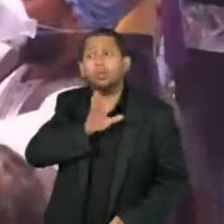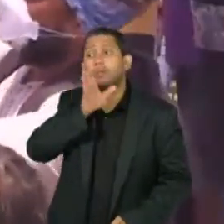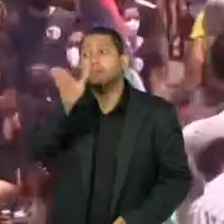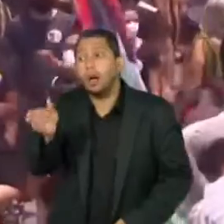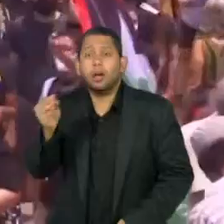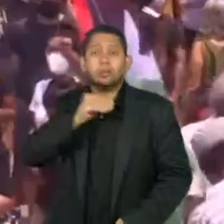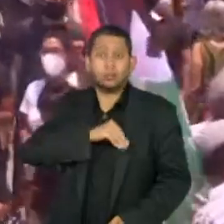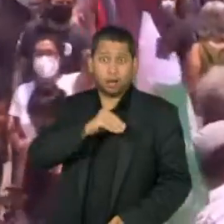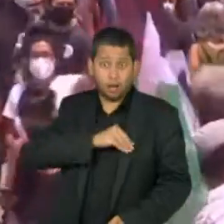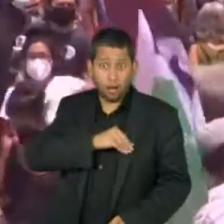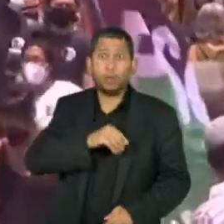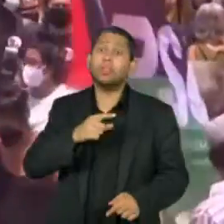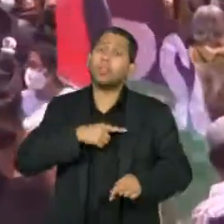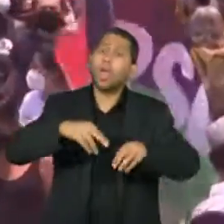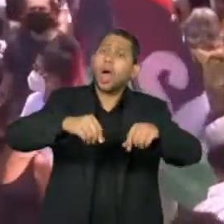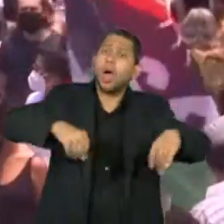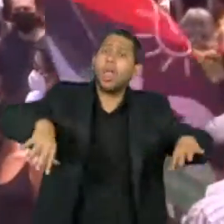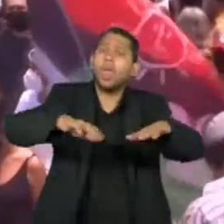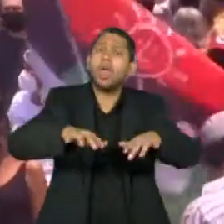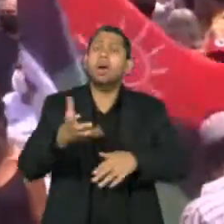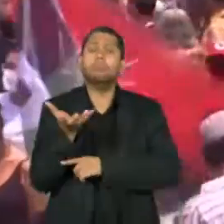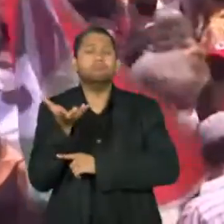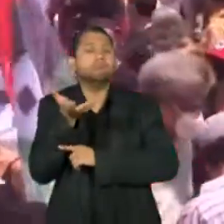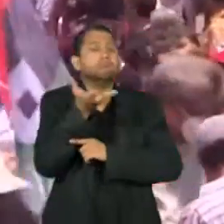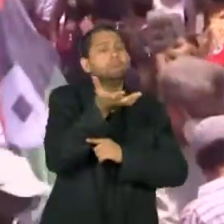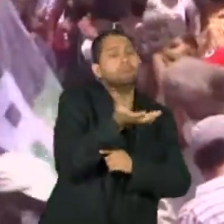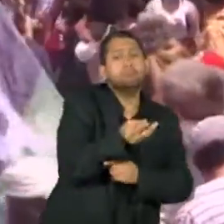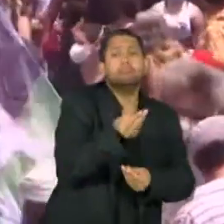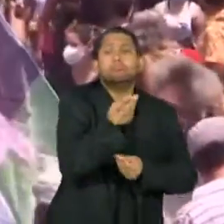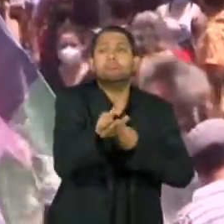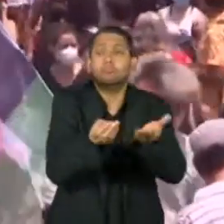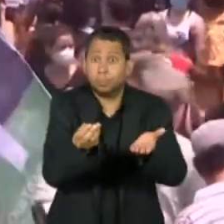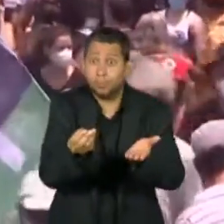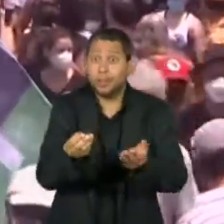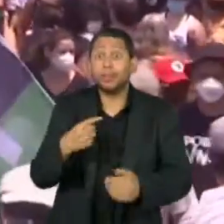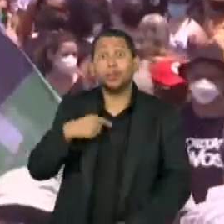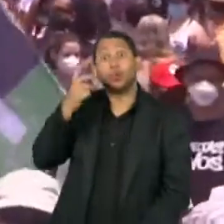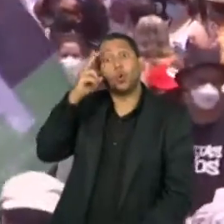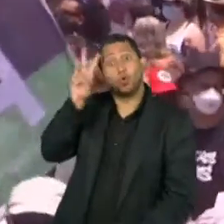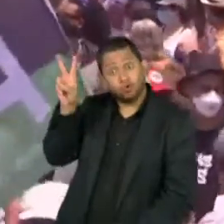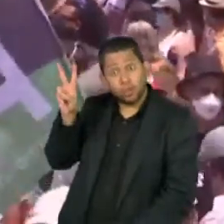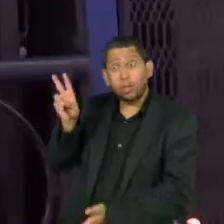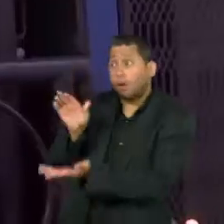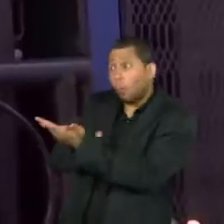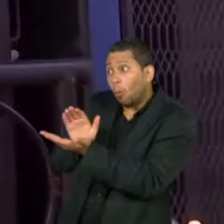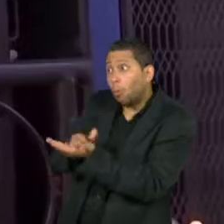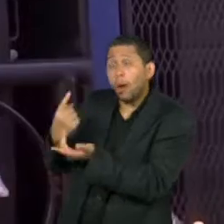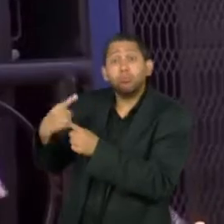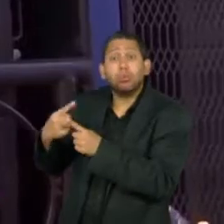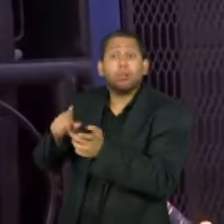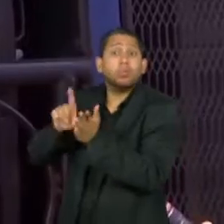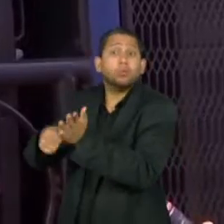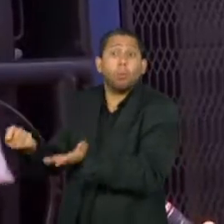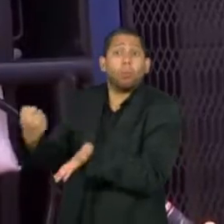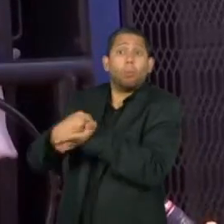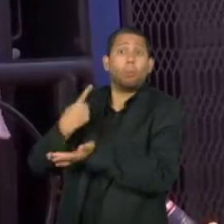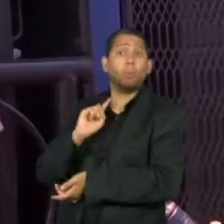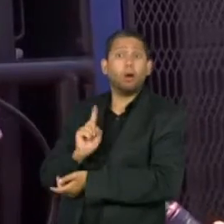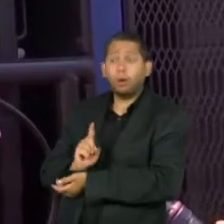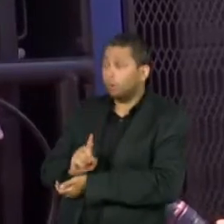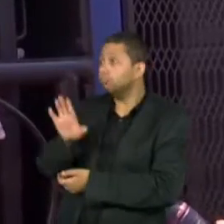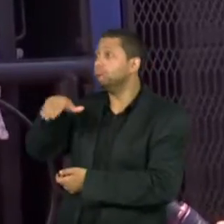servindo mesas na areia. E, segundo parentes, tentava cobrar 2 dias de pagamentos atrasados, quando foi